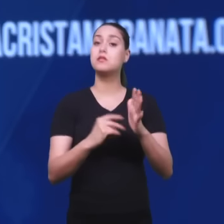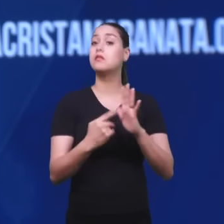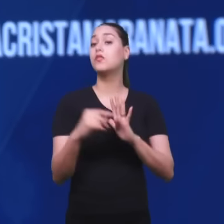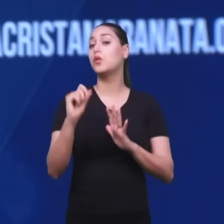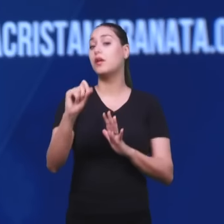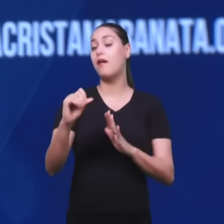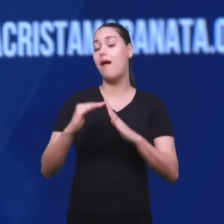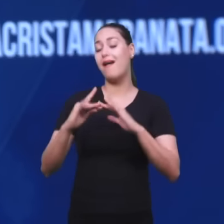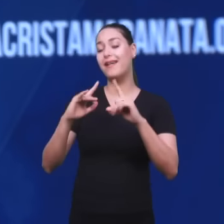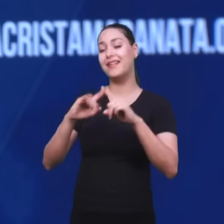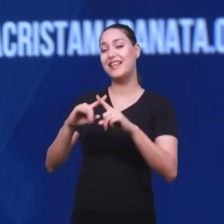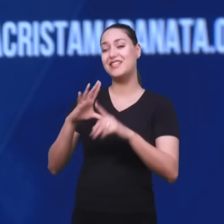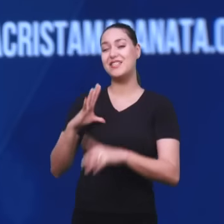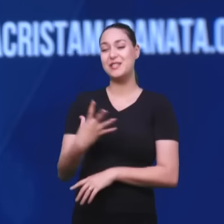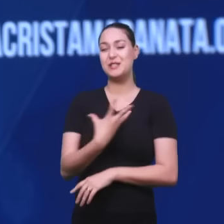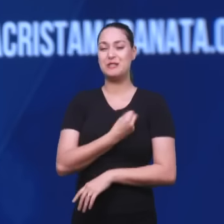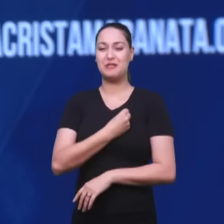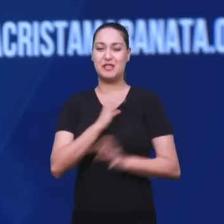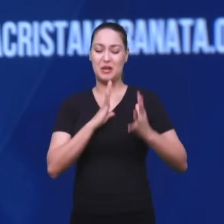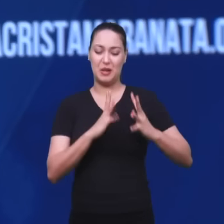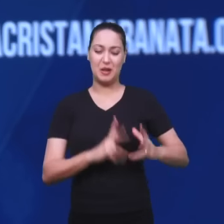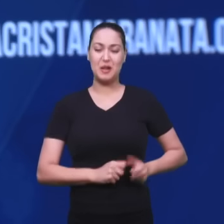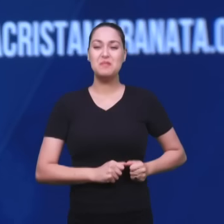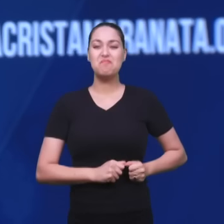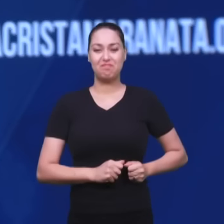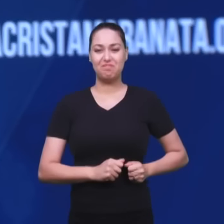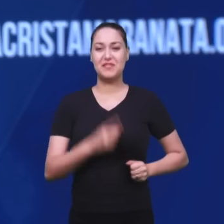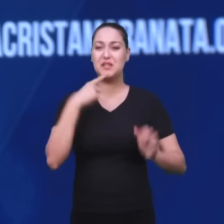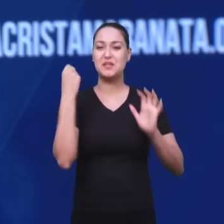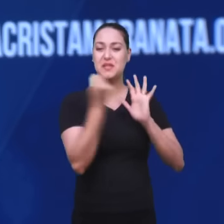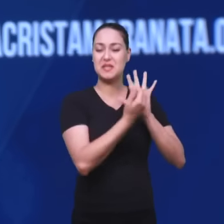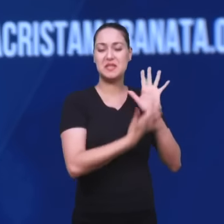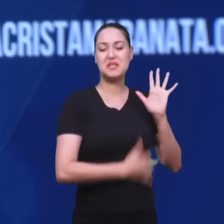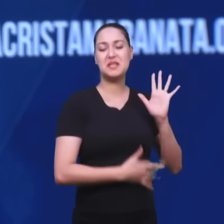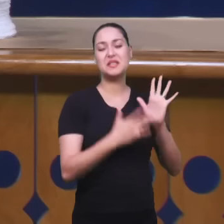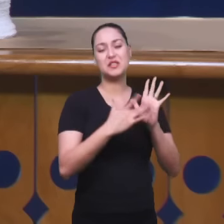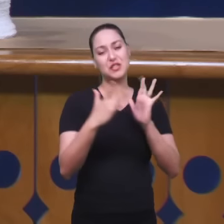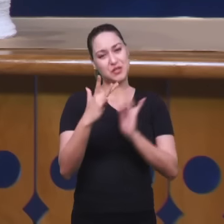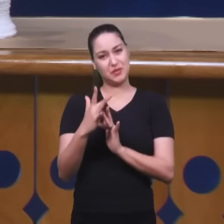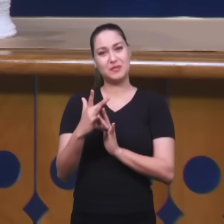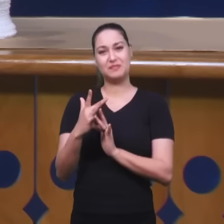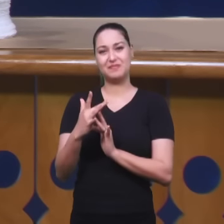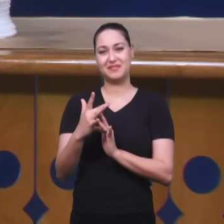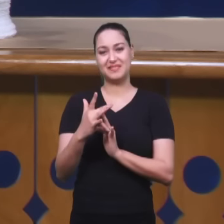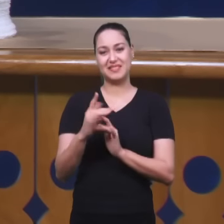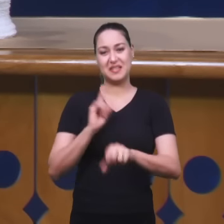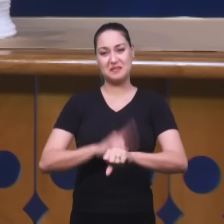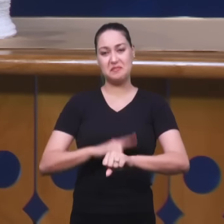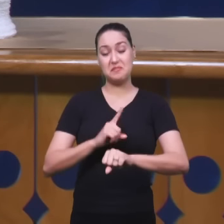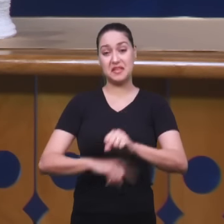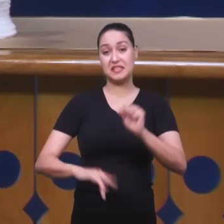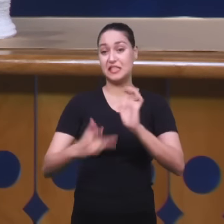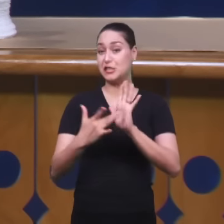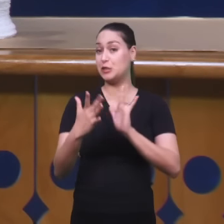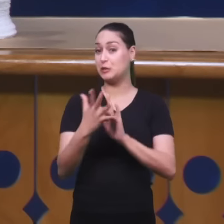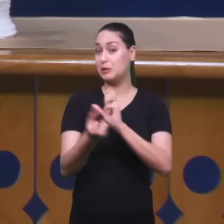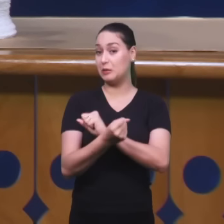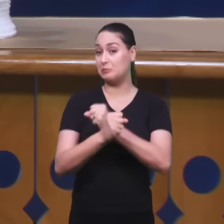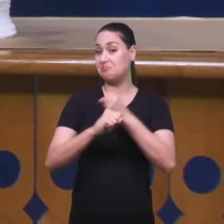Quando Estimidos Justificados No sangue De Jesus Quando Jesus Nos liberta